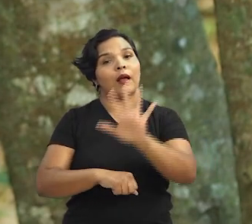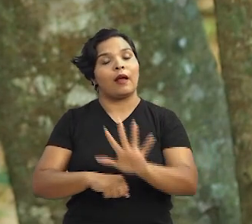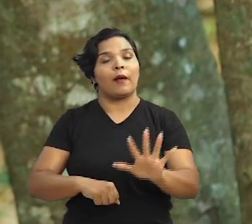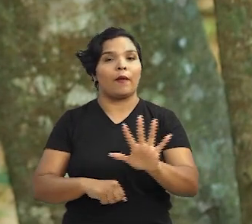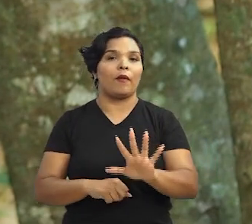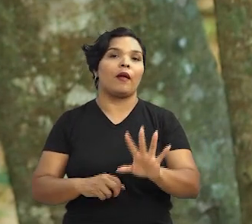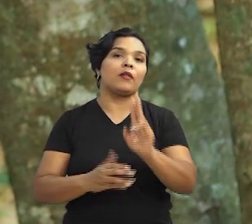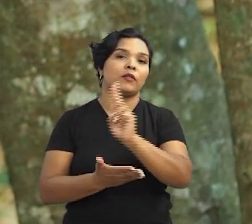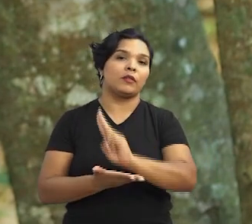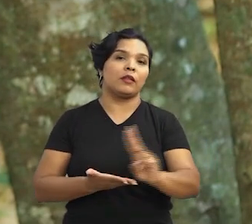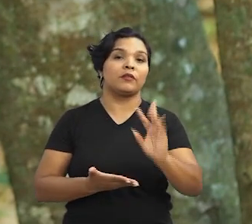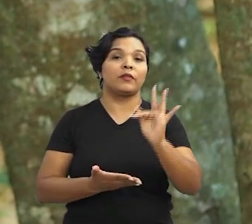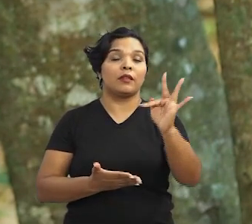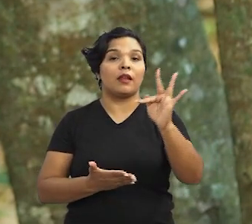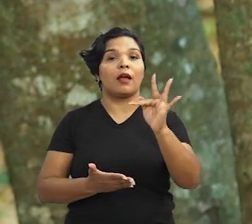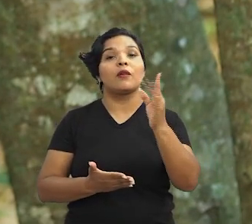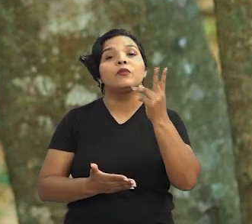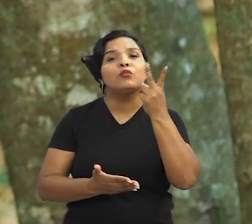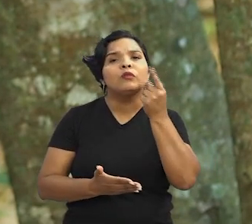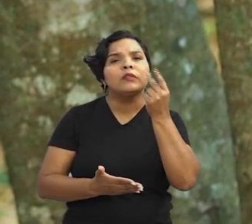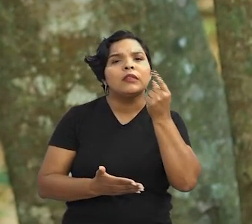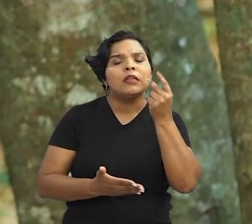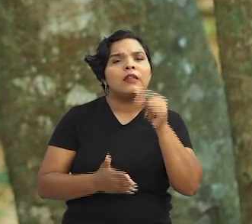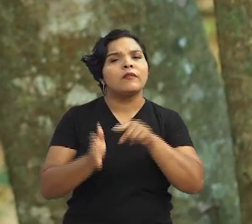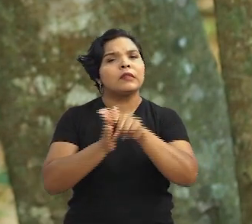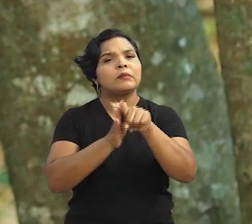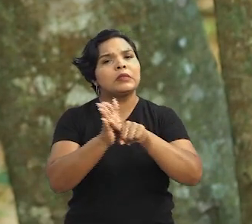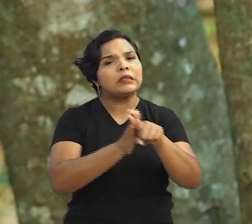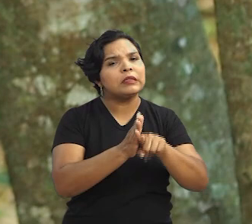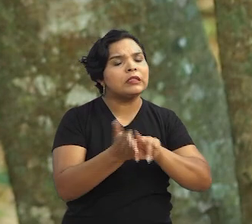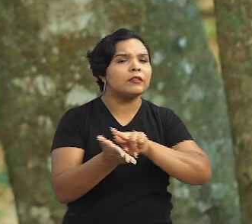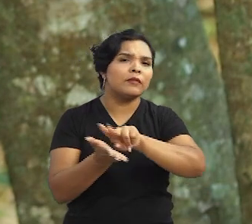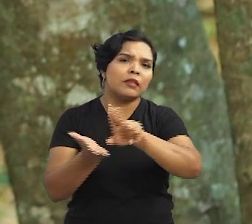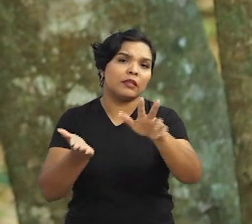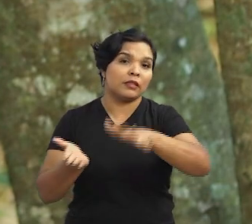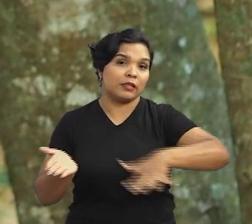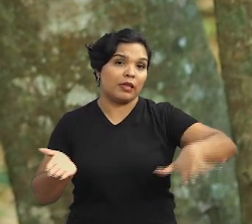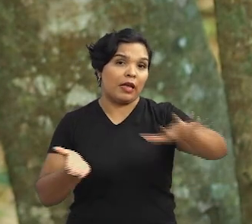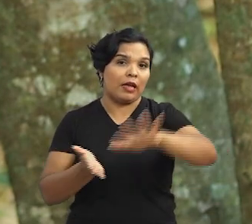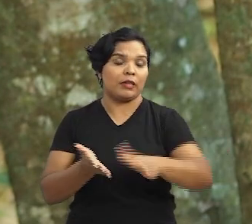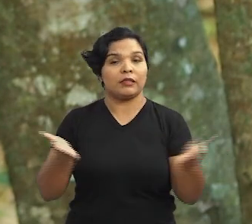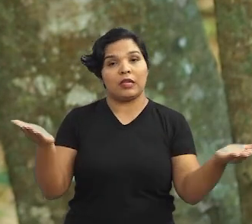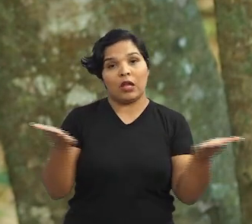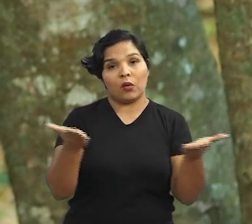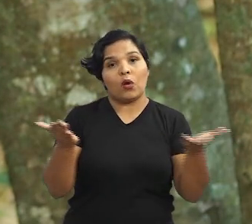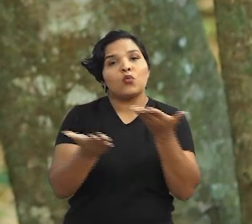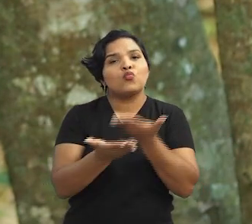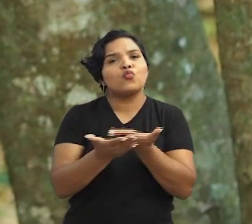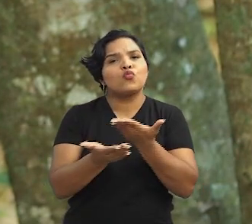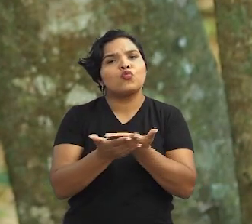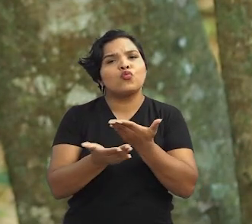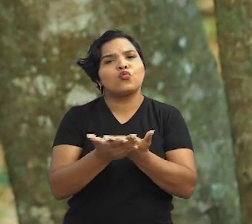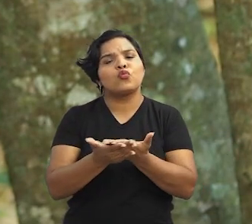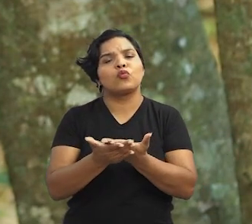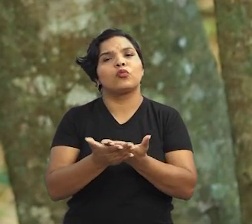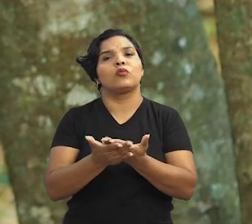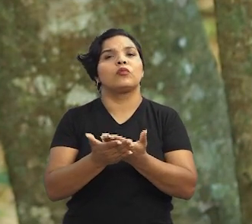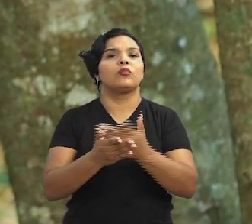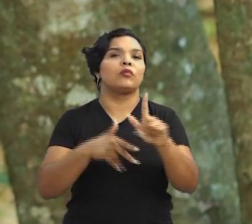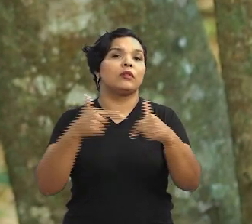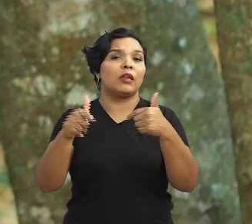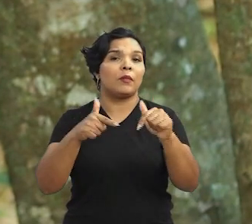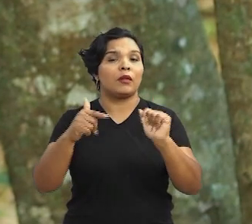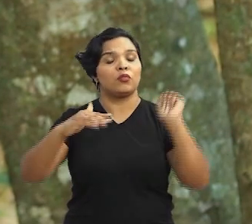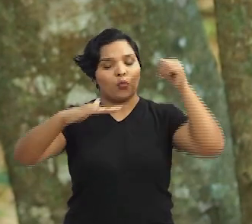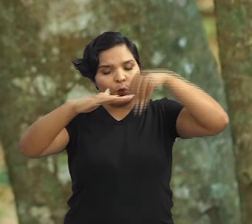há décadas, a Universidade Federal do Ceará realiza pesquisas em diferentes áreas. E agora você vai conhecer um estudo sobre a